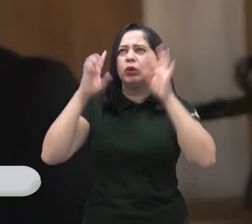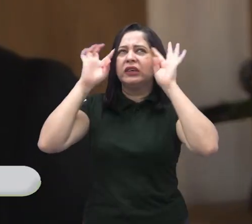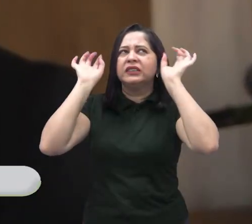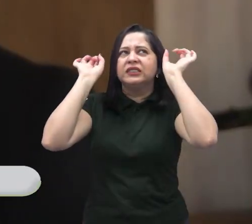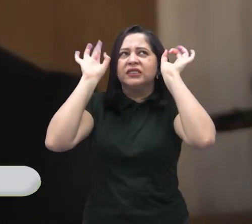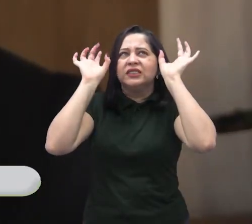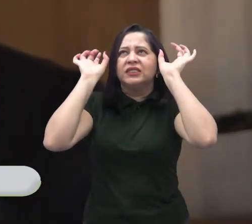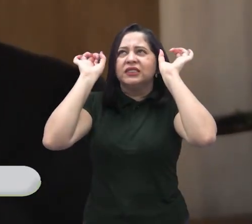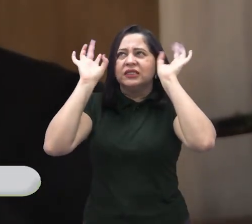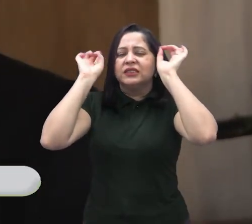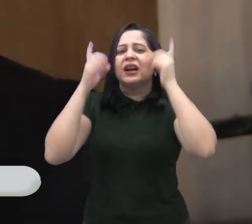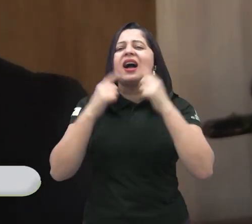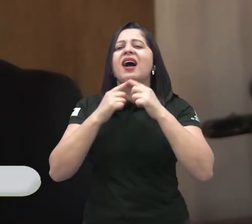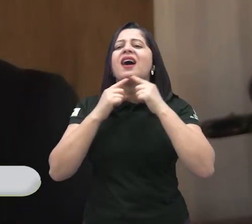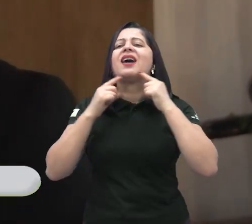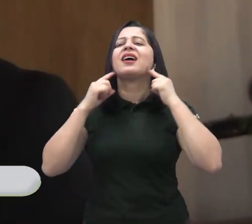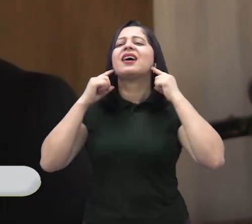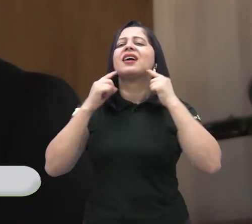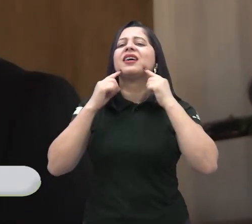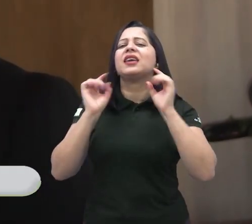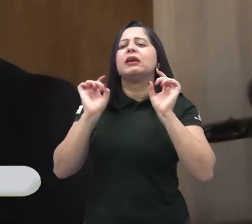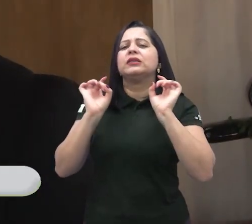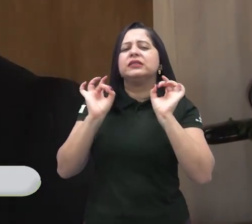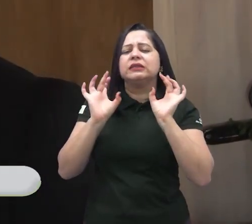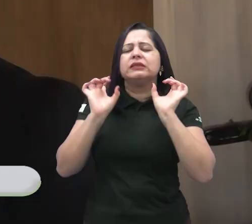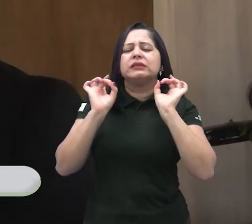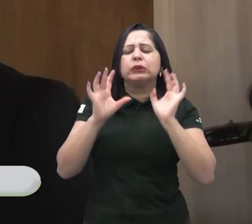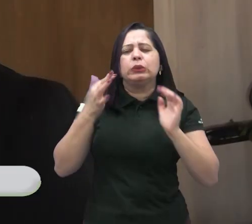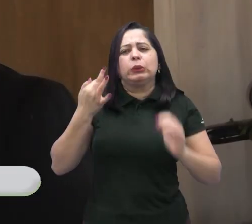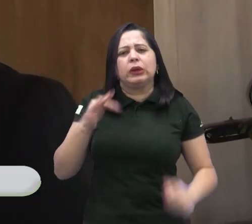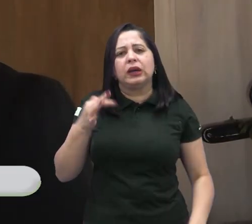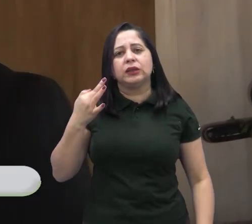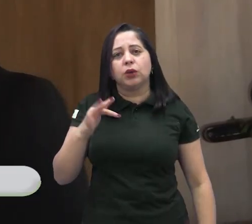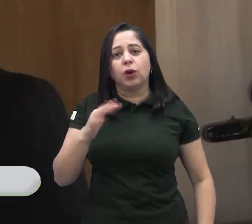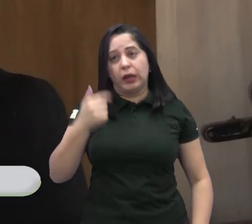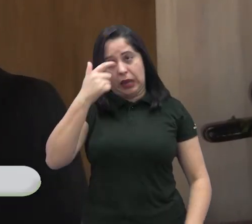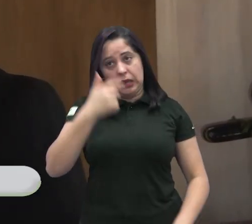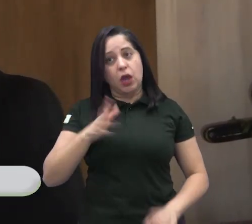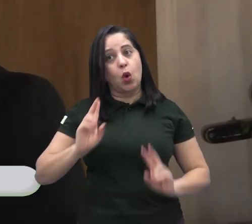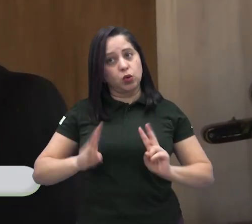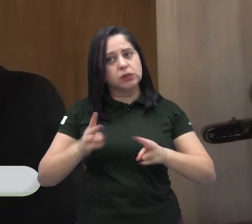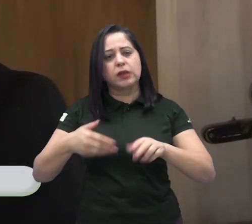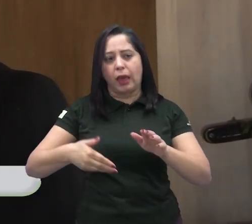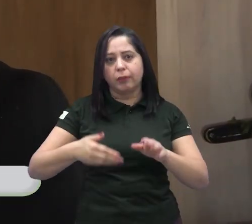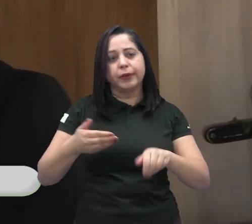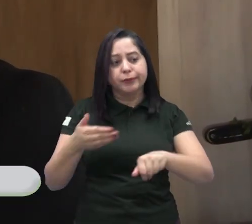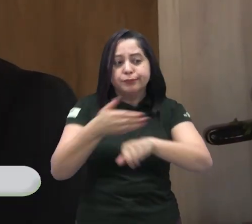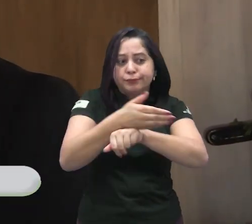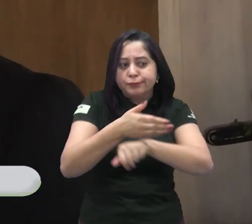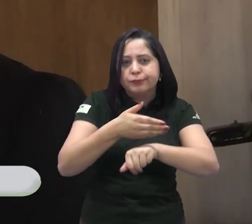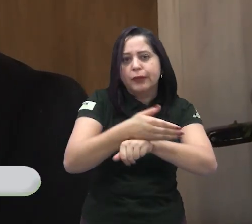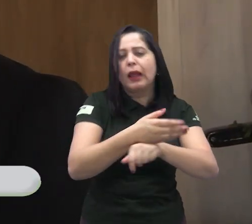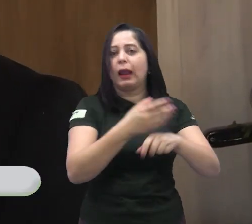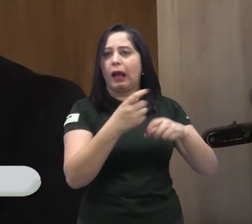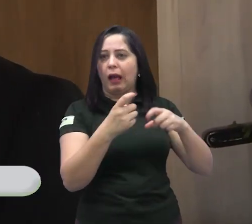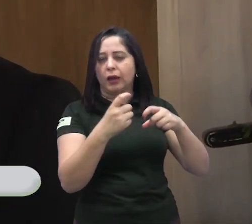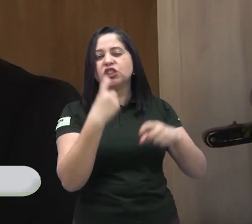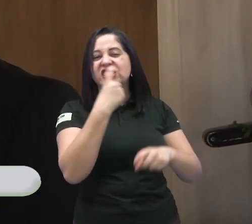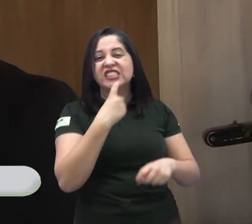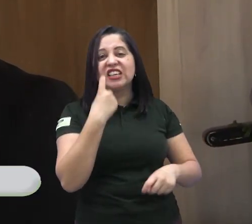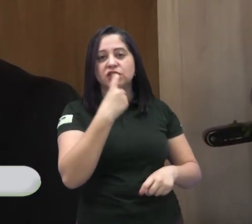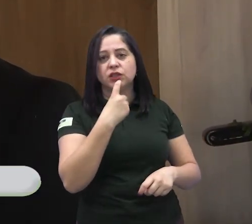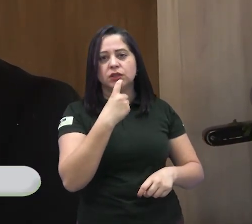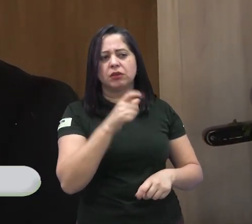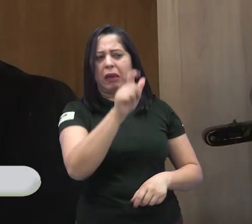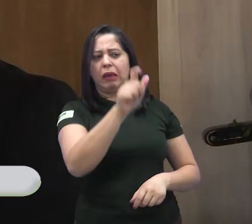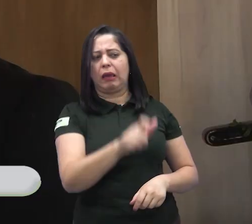dor de cabeça, dor nessa região da mandíbula. Então, como eu frequento, né, sempre o dentista, nós